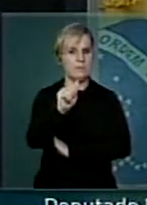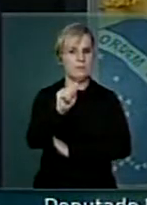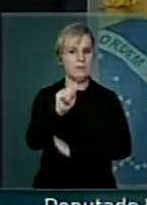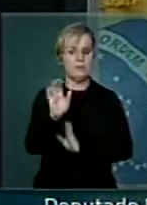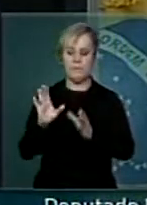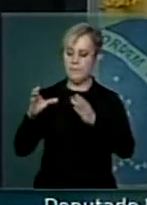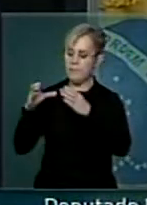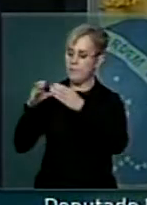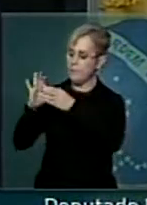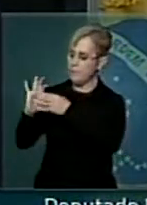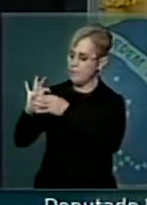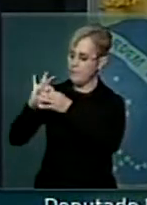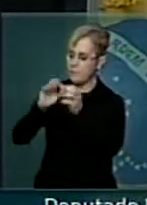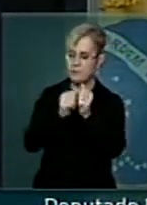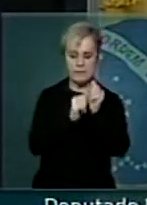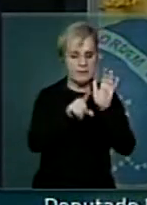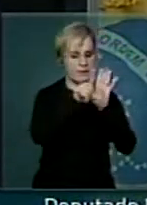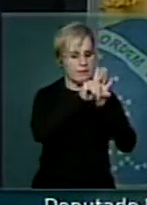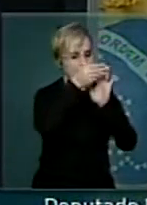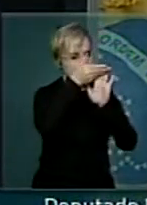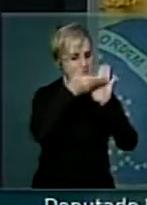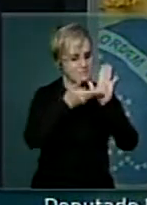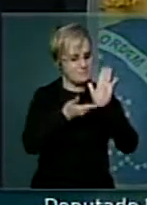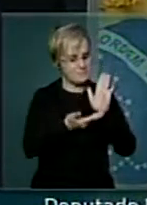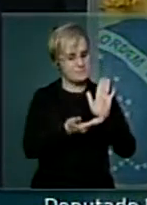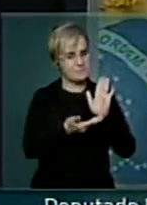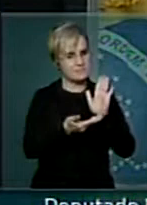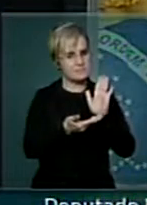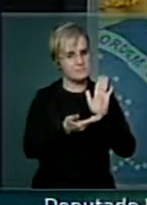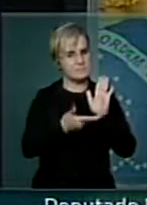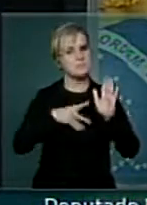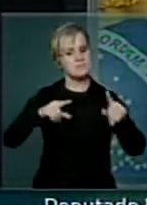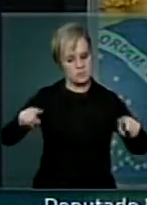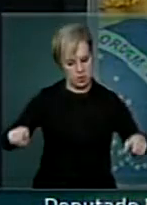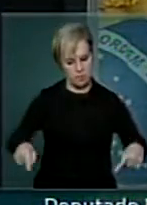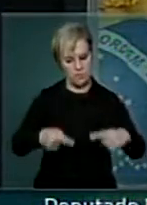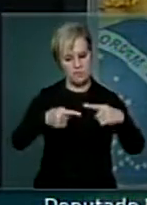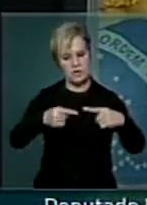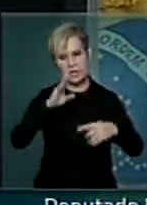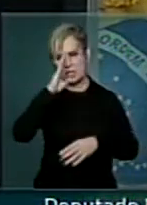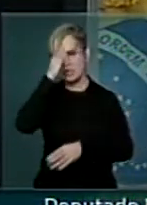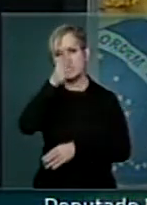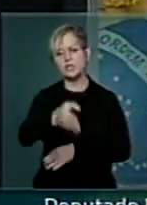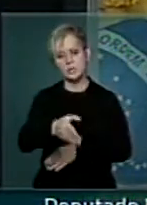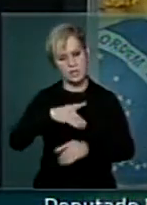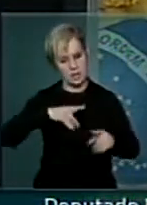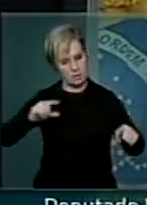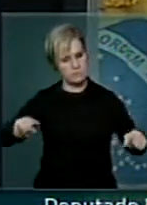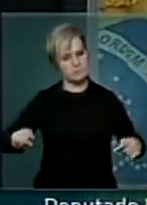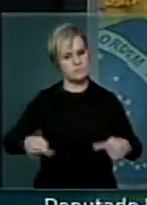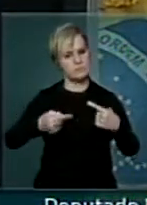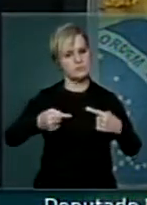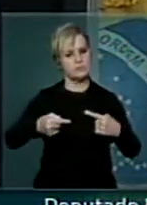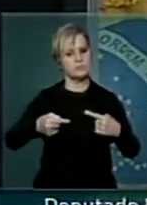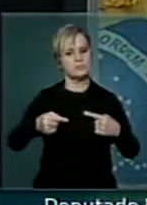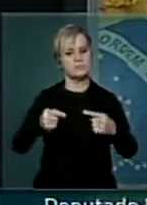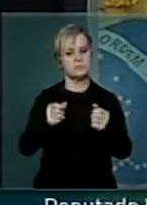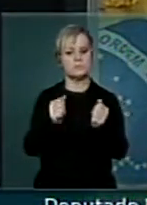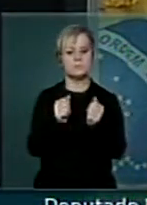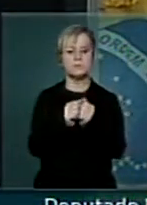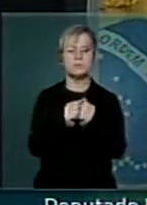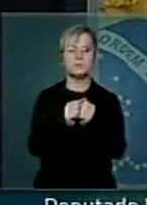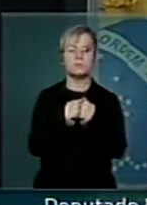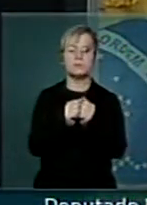de instrumentos legais que enfrenta diretamente, que combate efetivamente,